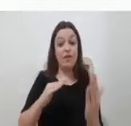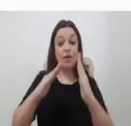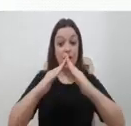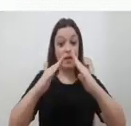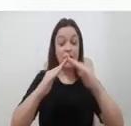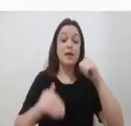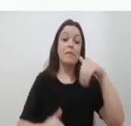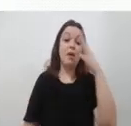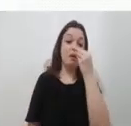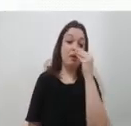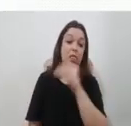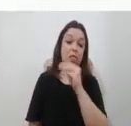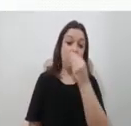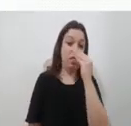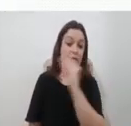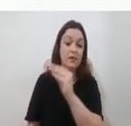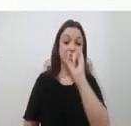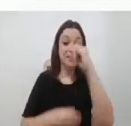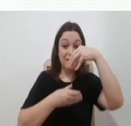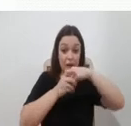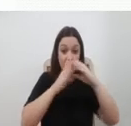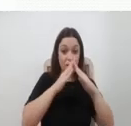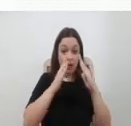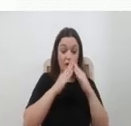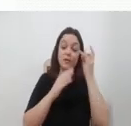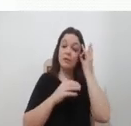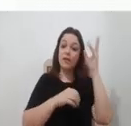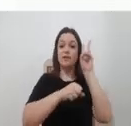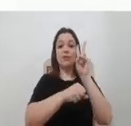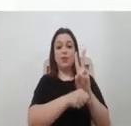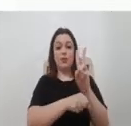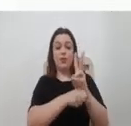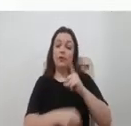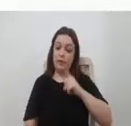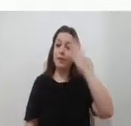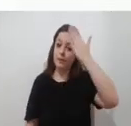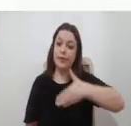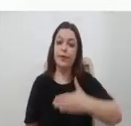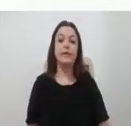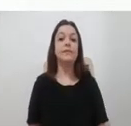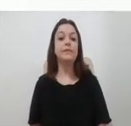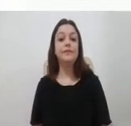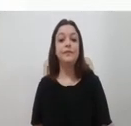do tutor, eles são mais negligenciados do que os animais que vivem dentro de casa.